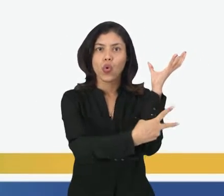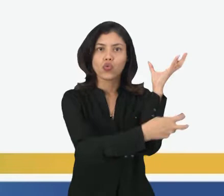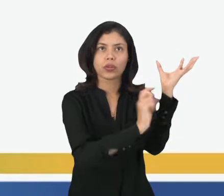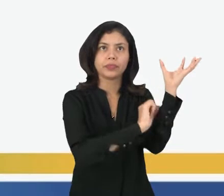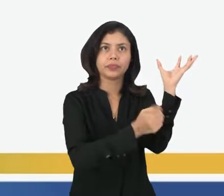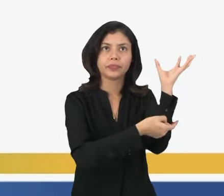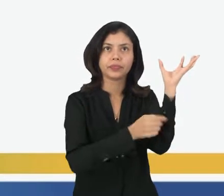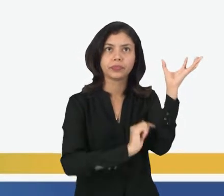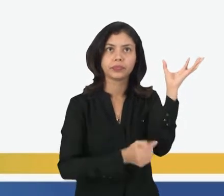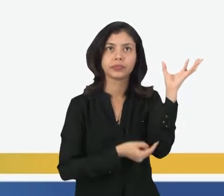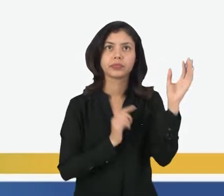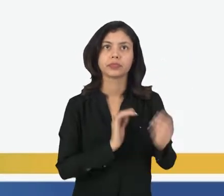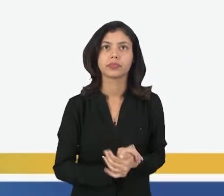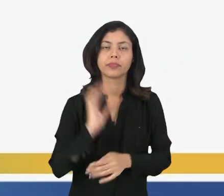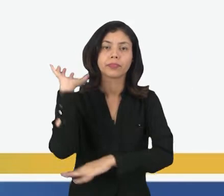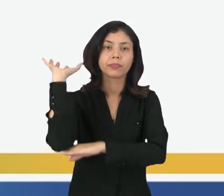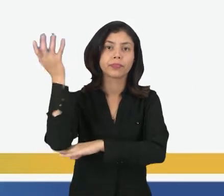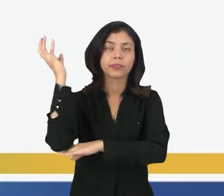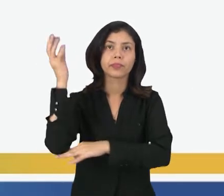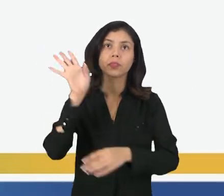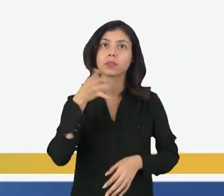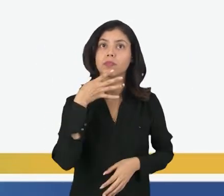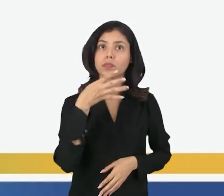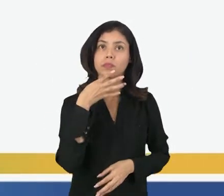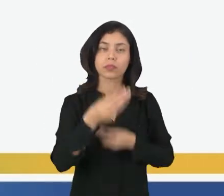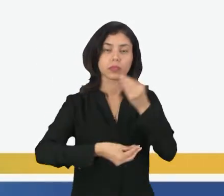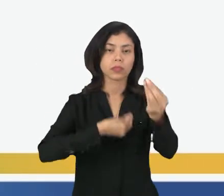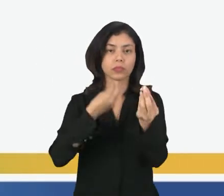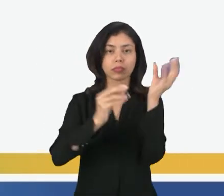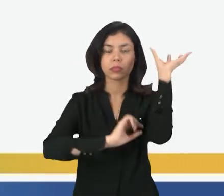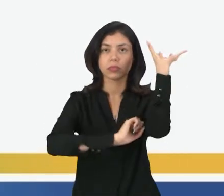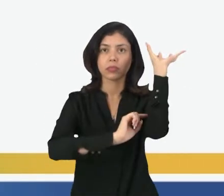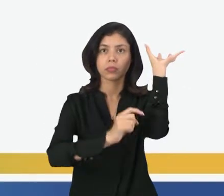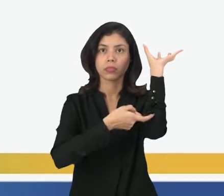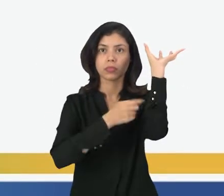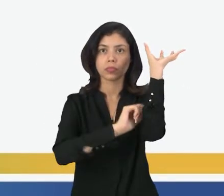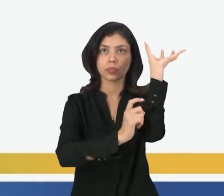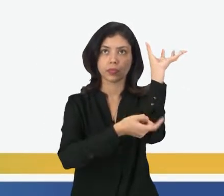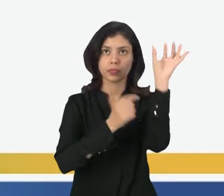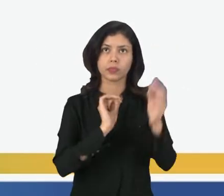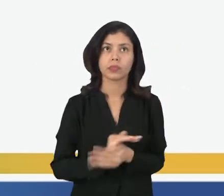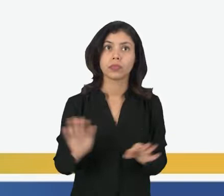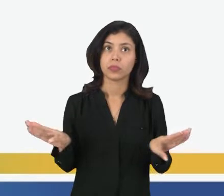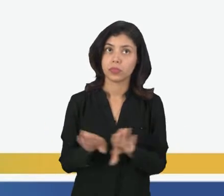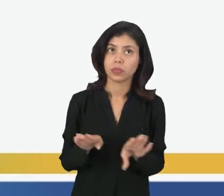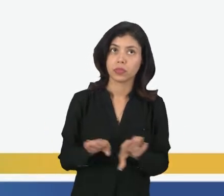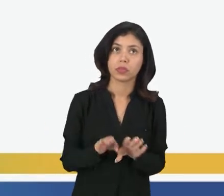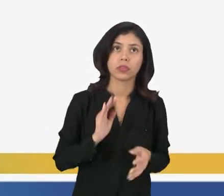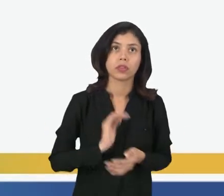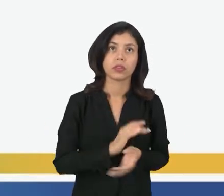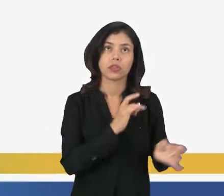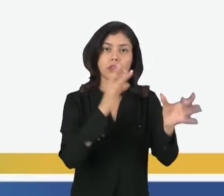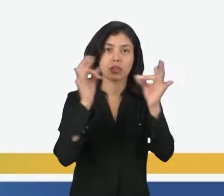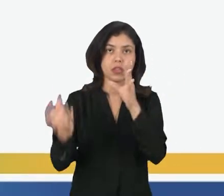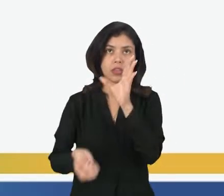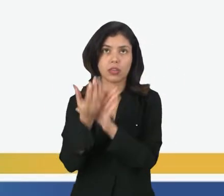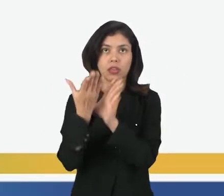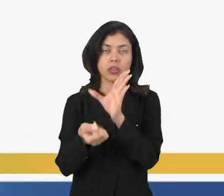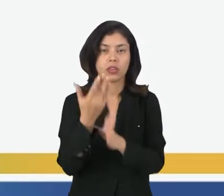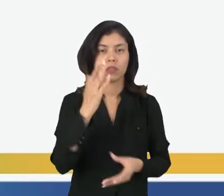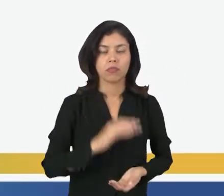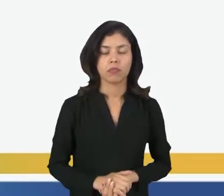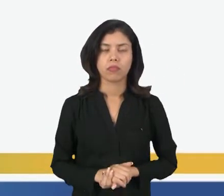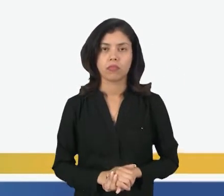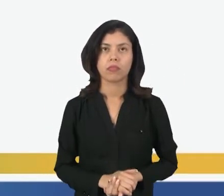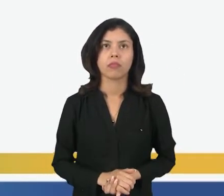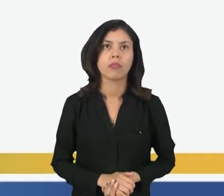extração do látex, da seringueira, também conhecida como a árvore da borracha, e também com a comercialização do